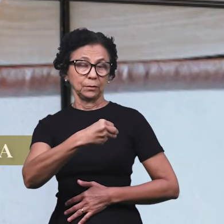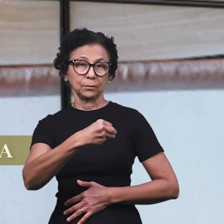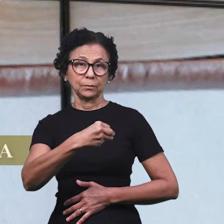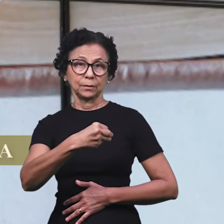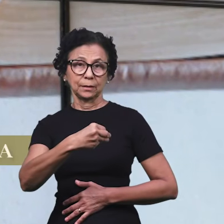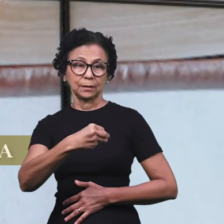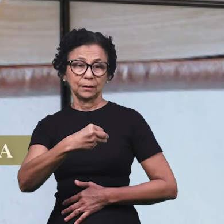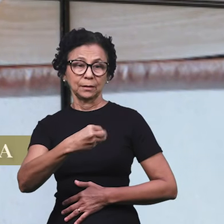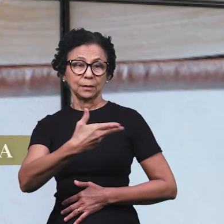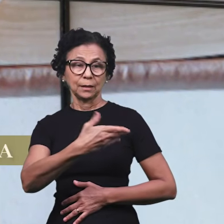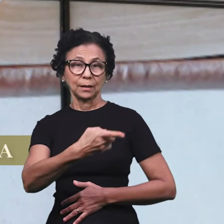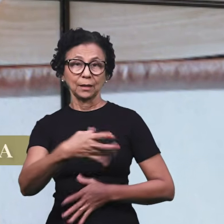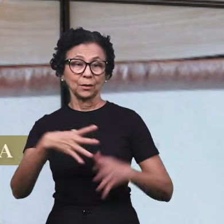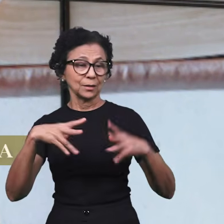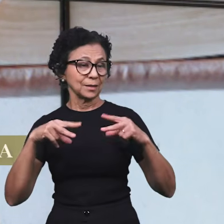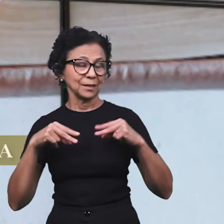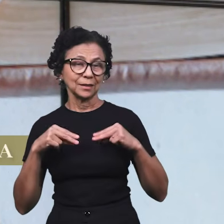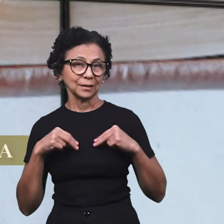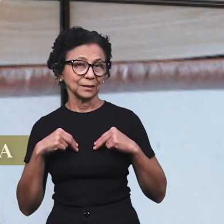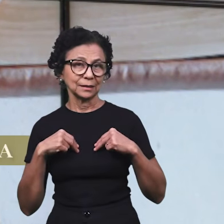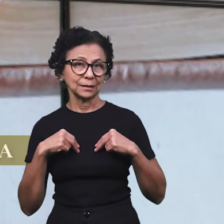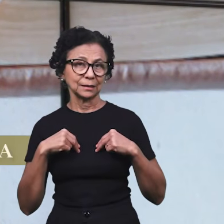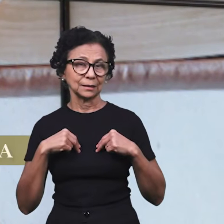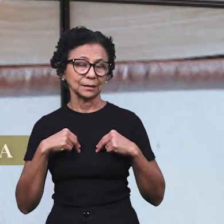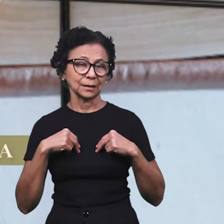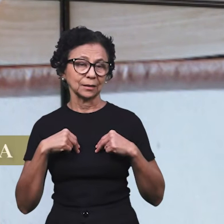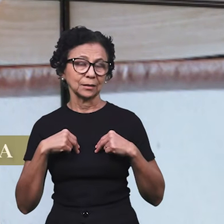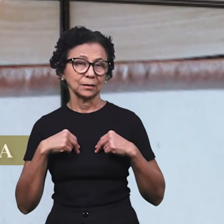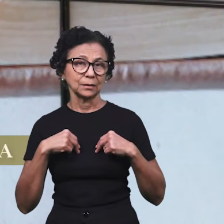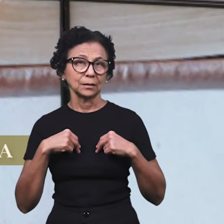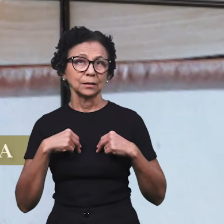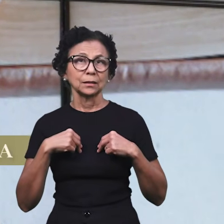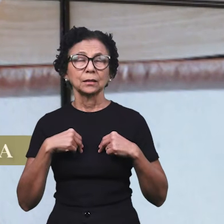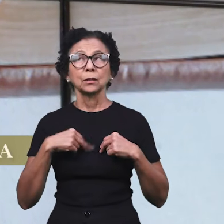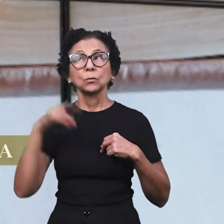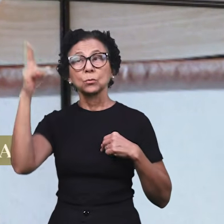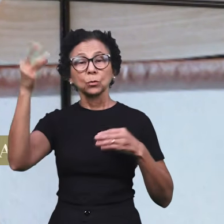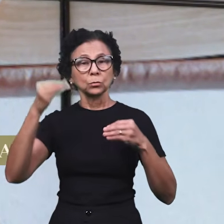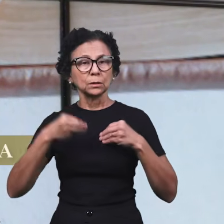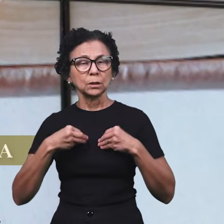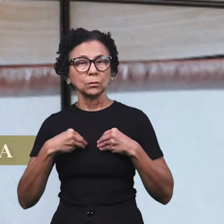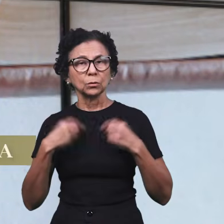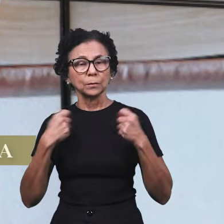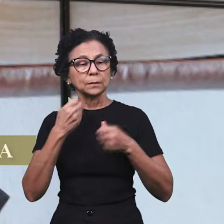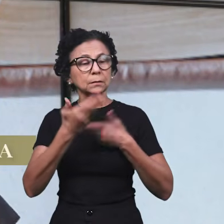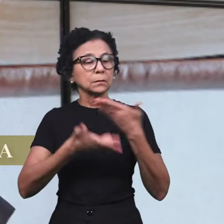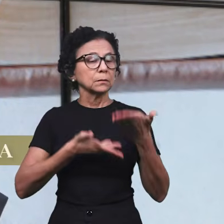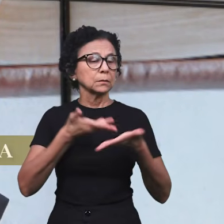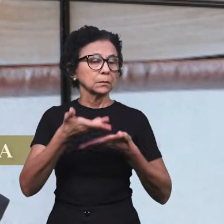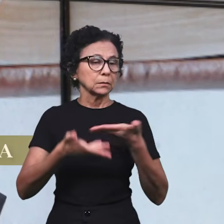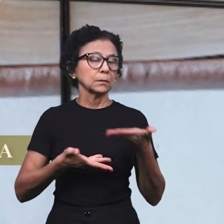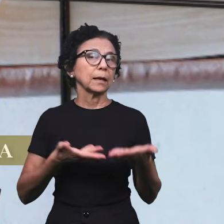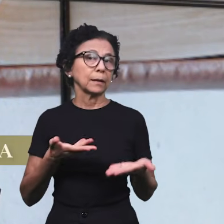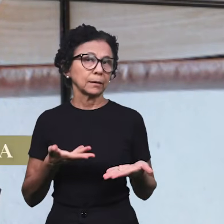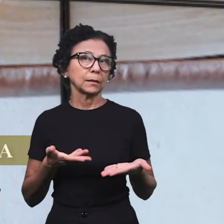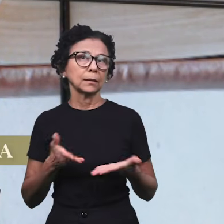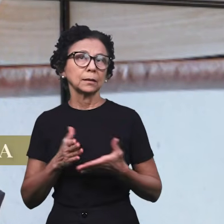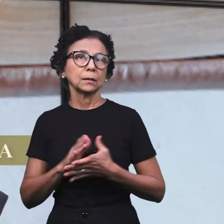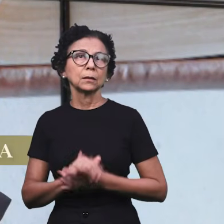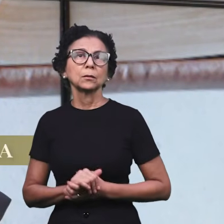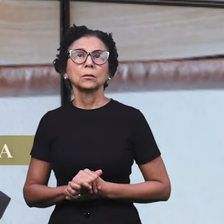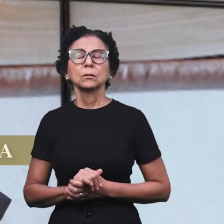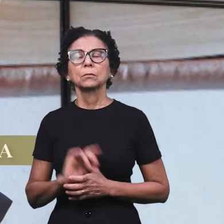deu. A riqueza que o Senhor nos deu, ela precisa ser cuidada, né? E é uma opção que nós fazemos quando